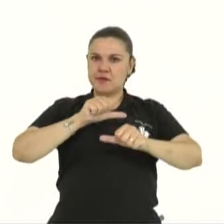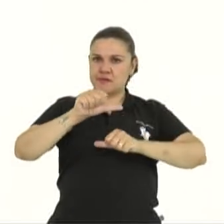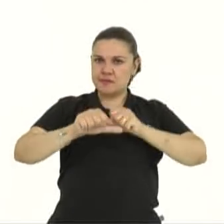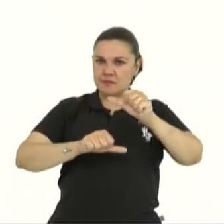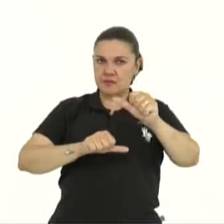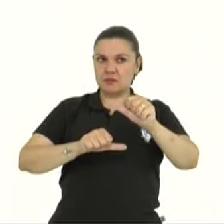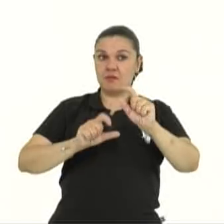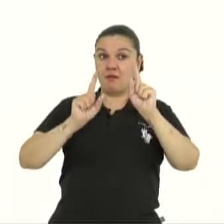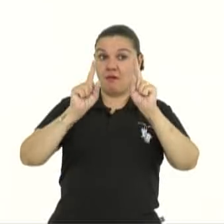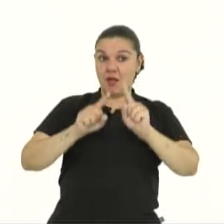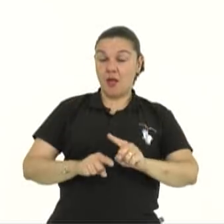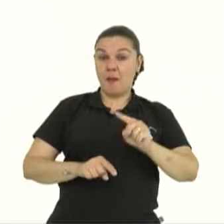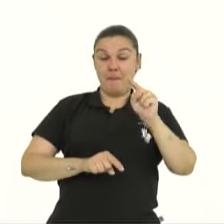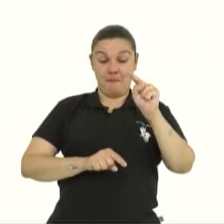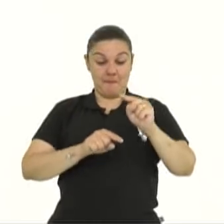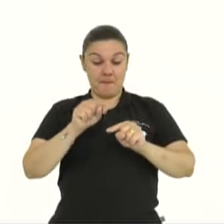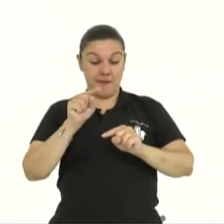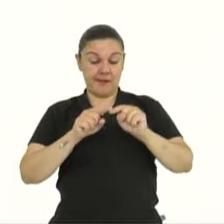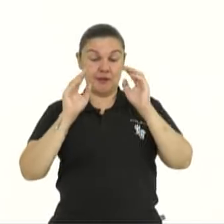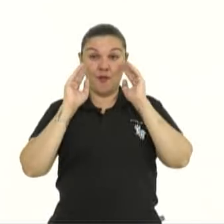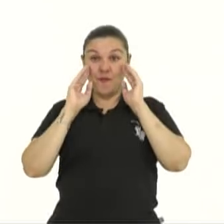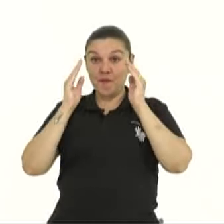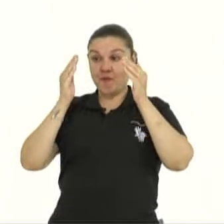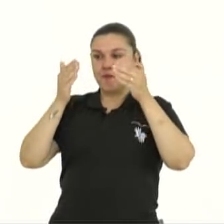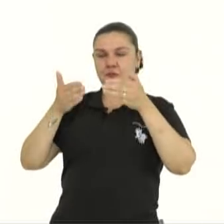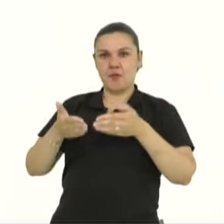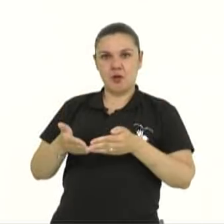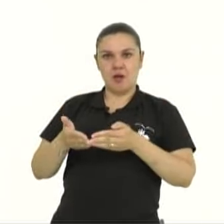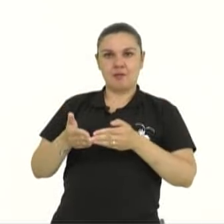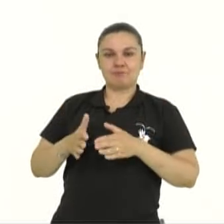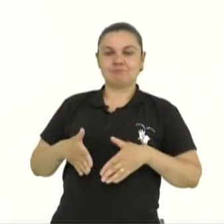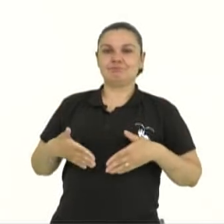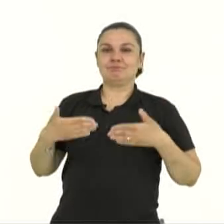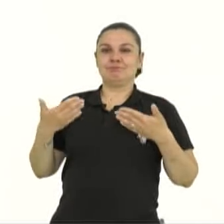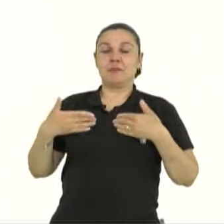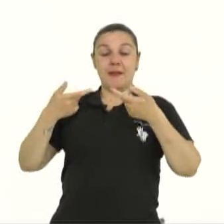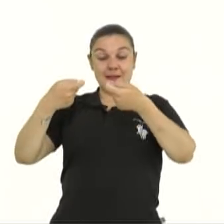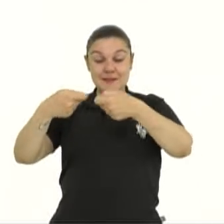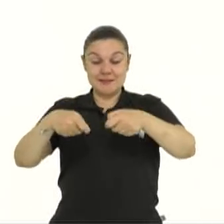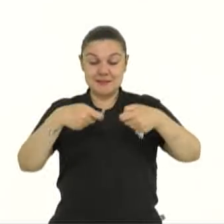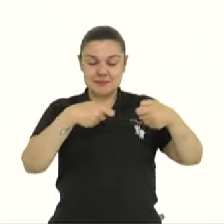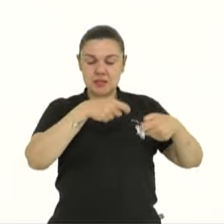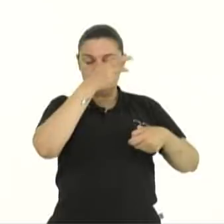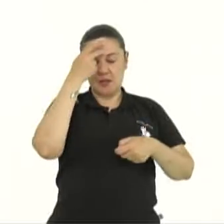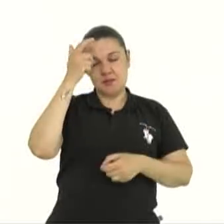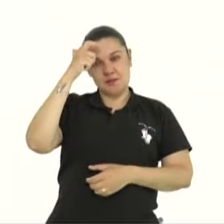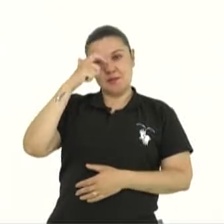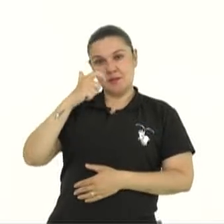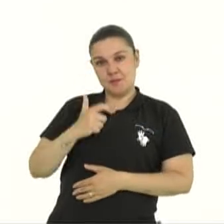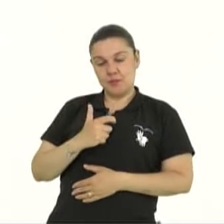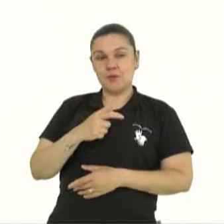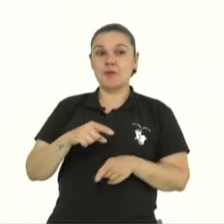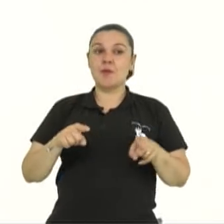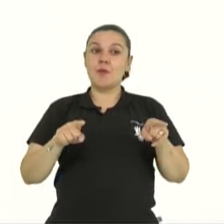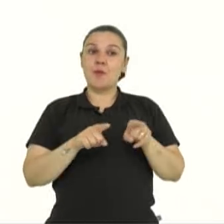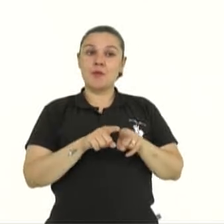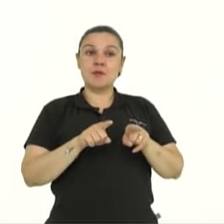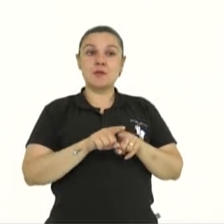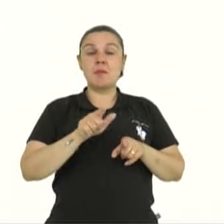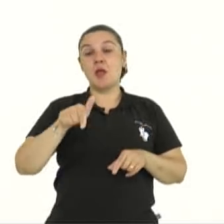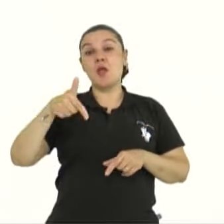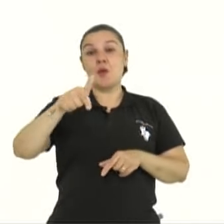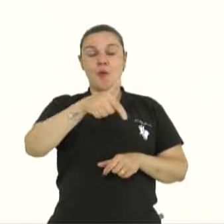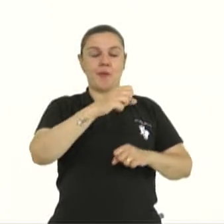produz bens destinados a satisfazer as necessidades do homem e também de